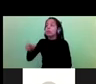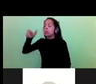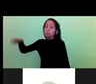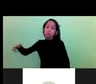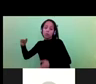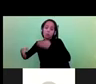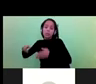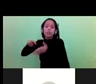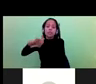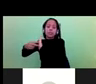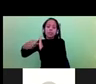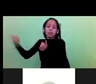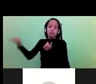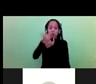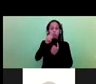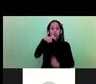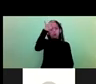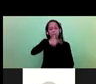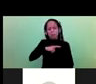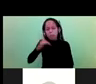substitutos potenciais.